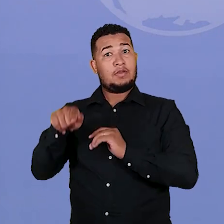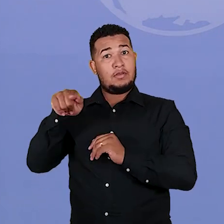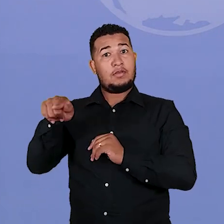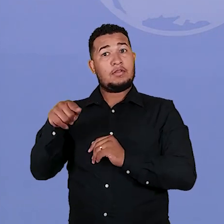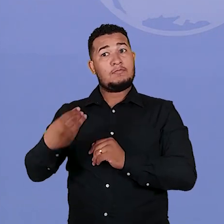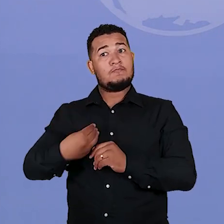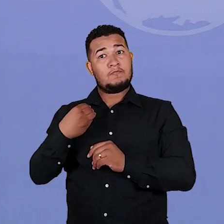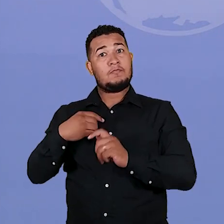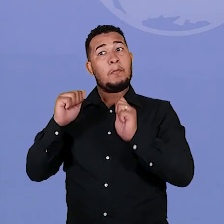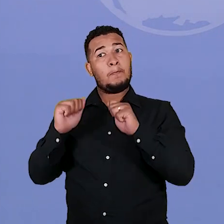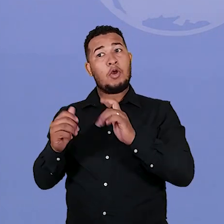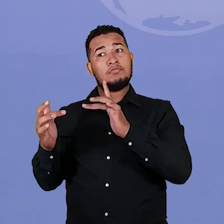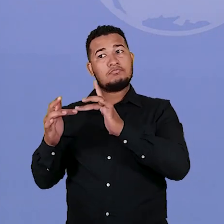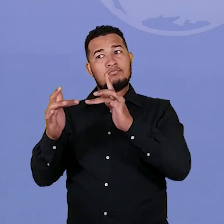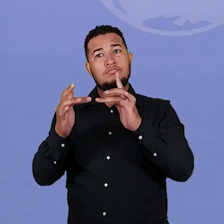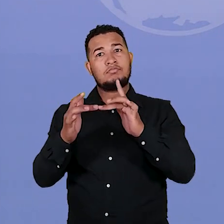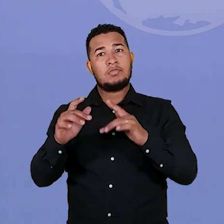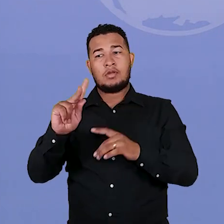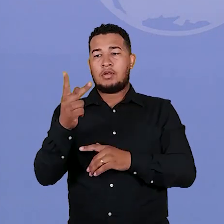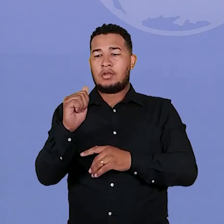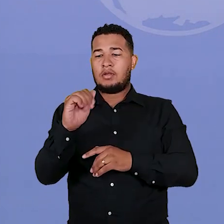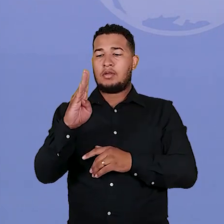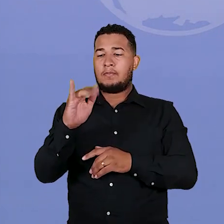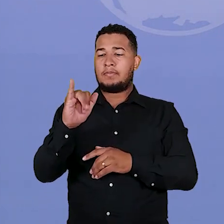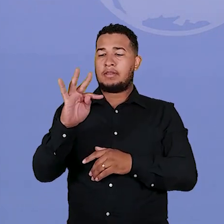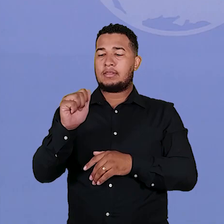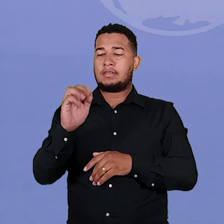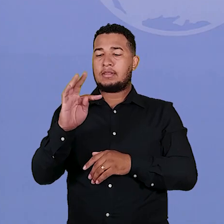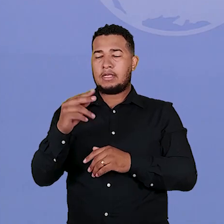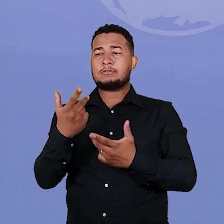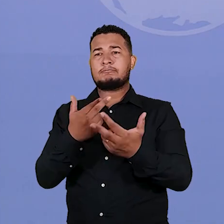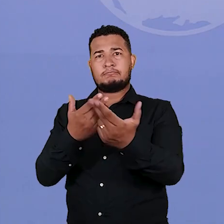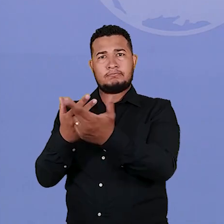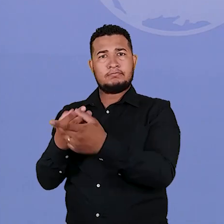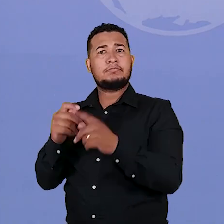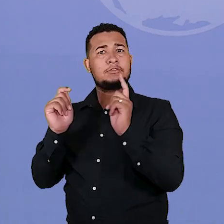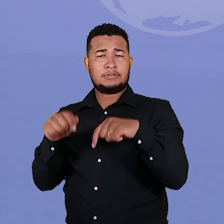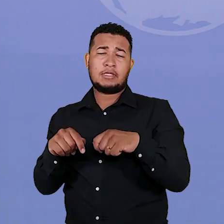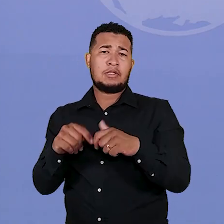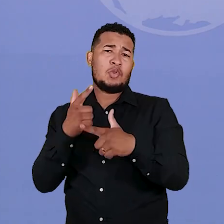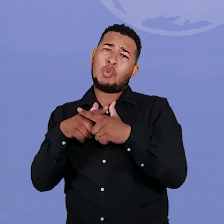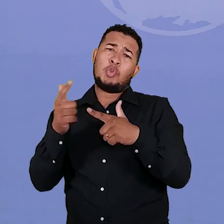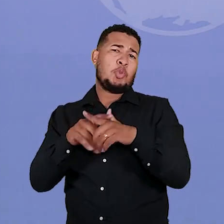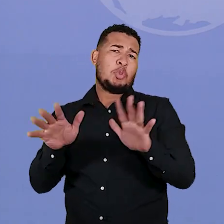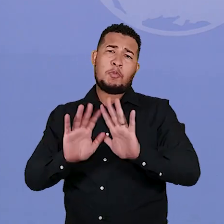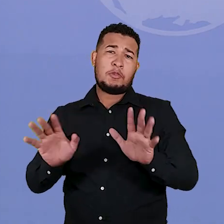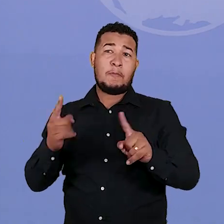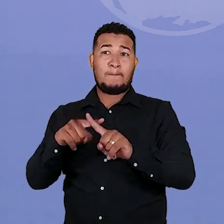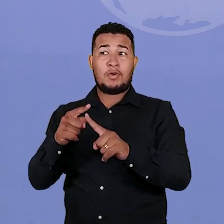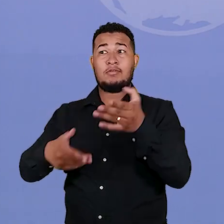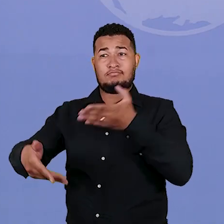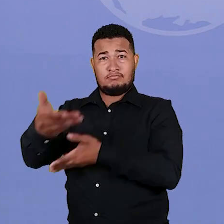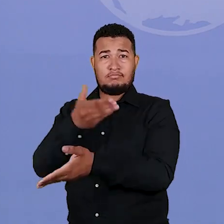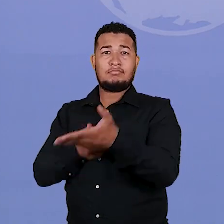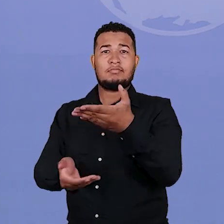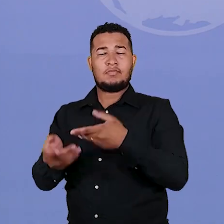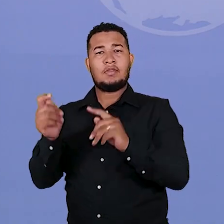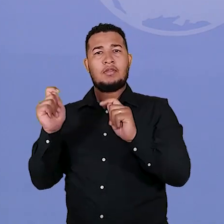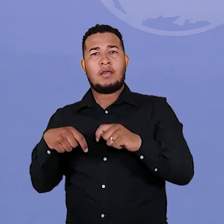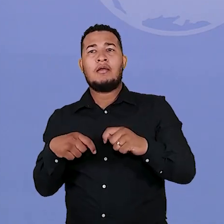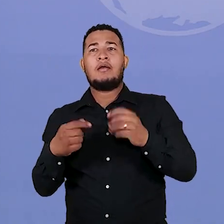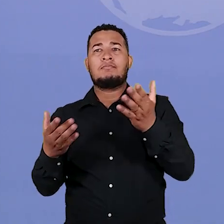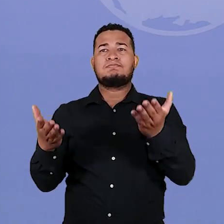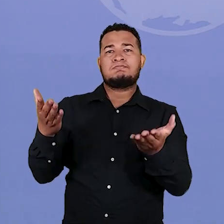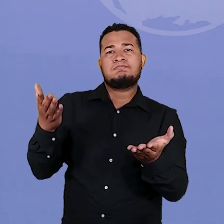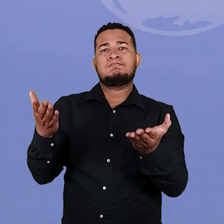esses seres vivos, eles podem compartilhar o habitat sem problema nenhum, até porque tem aquela